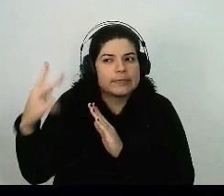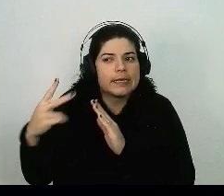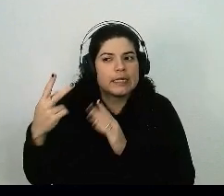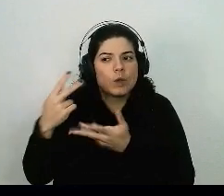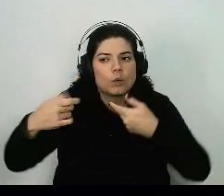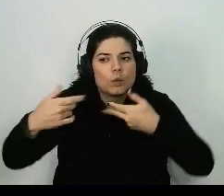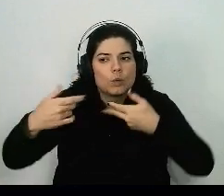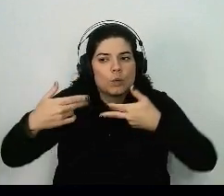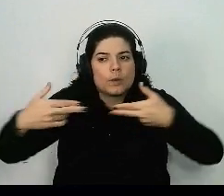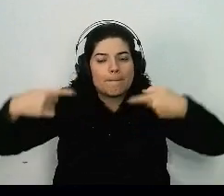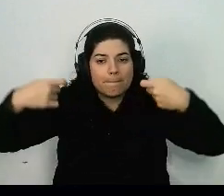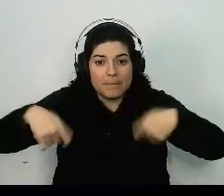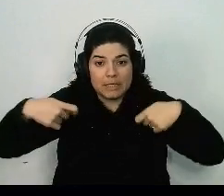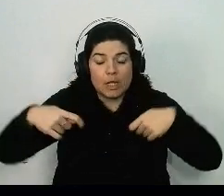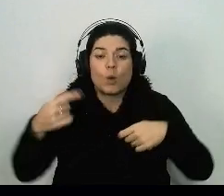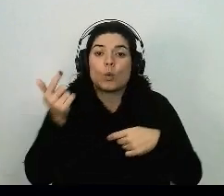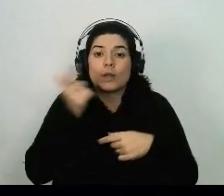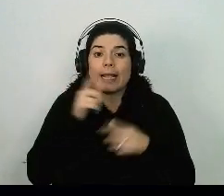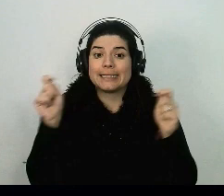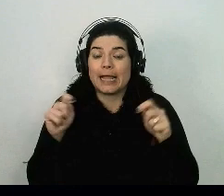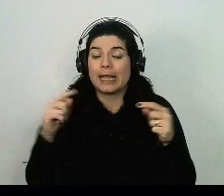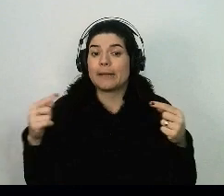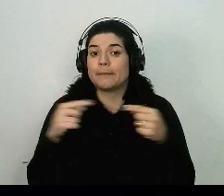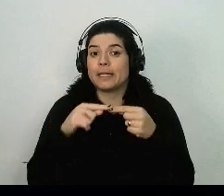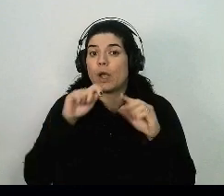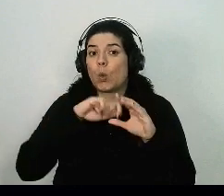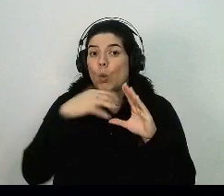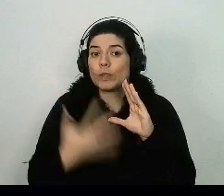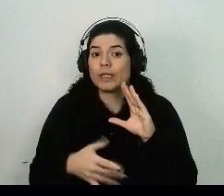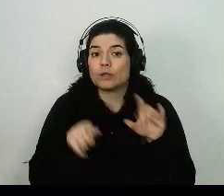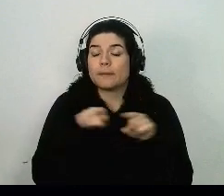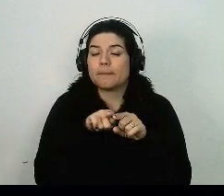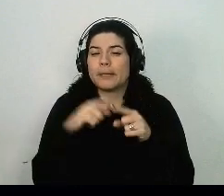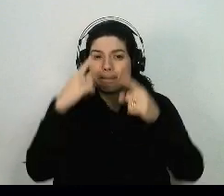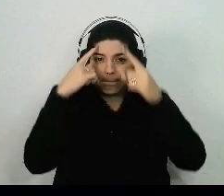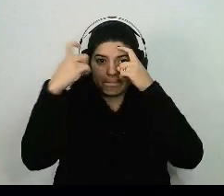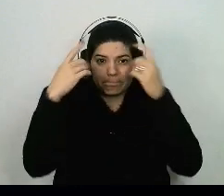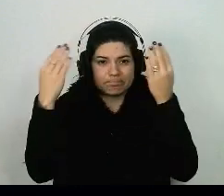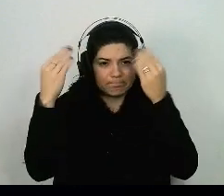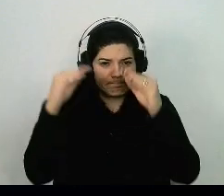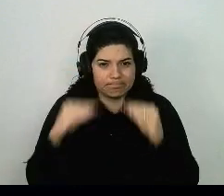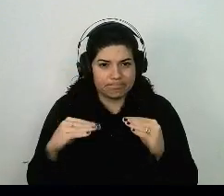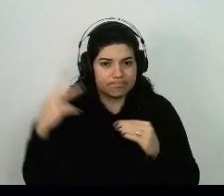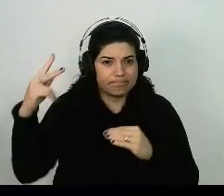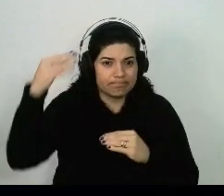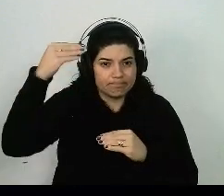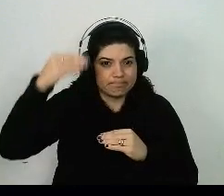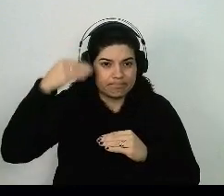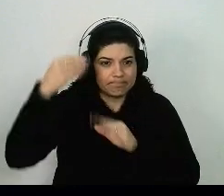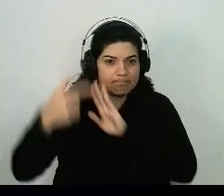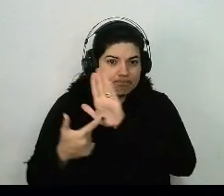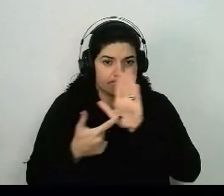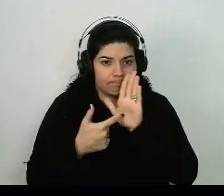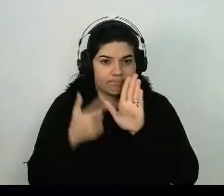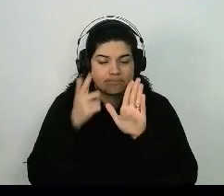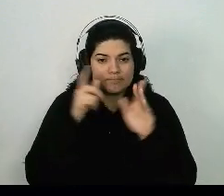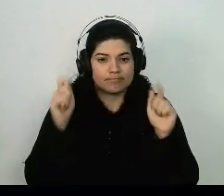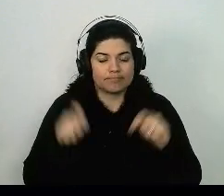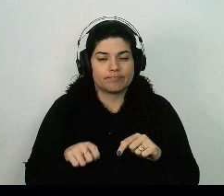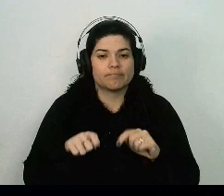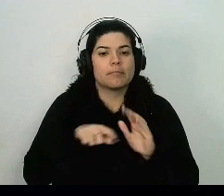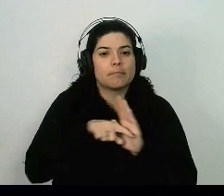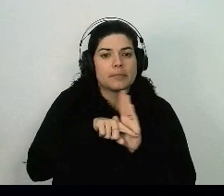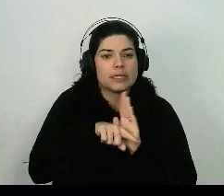fim de adicionar contexto e insights sobre o processo de projetar a experiência do usuário. A pesquisa em UX emprega